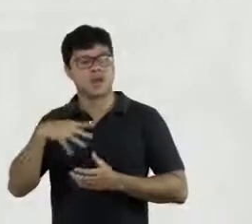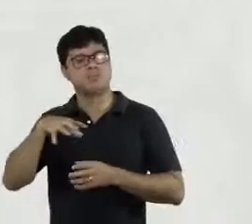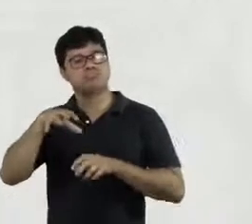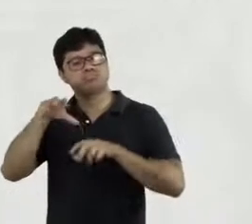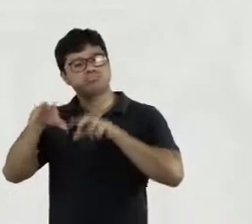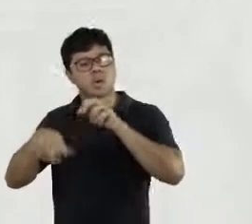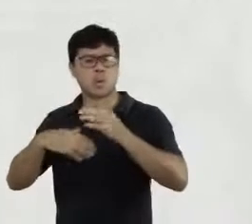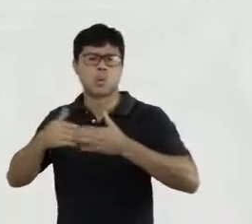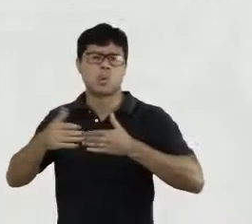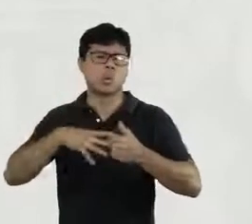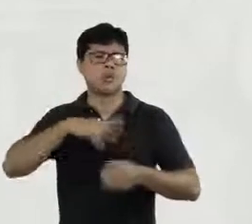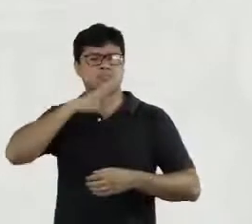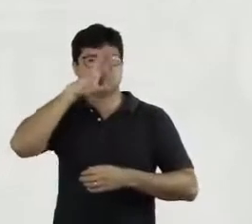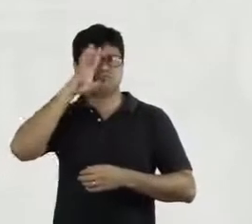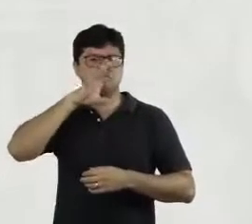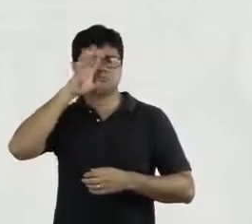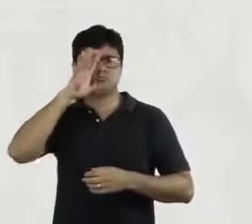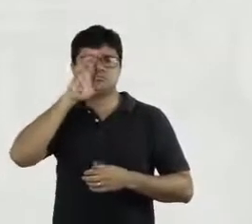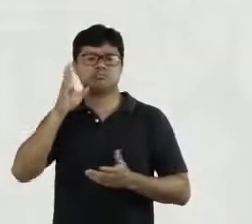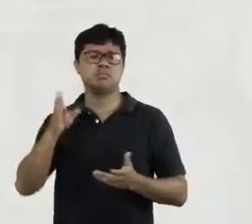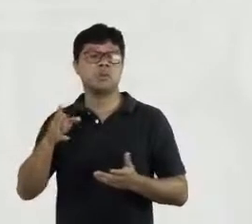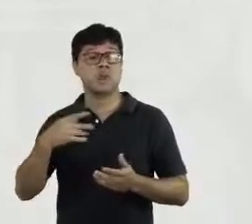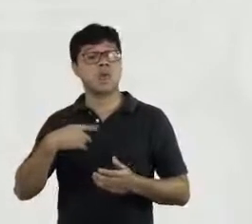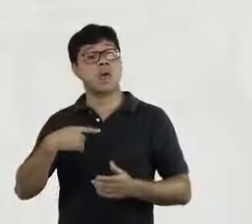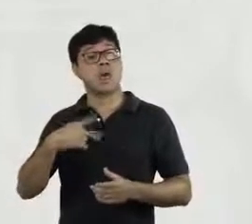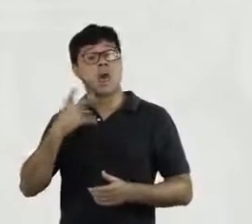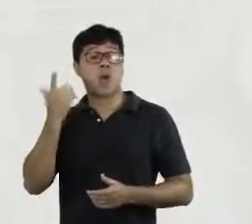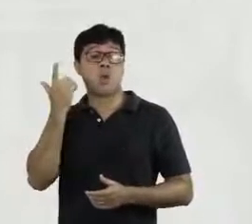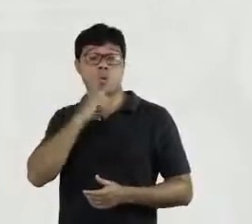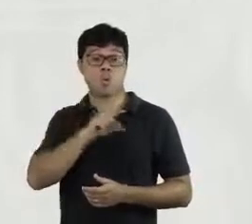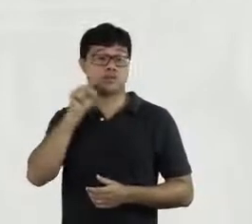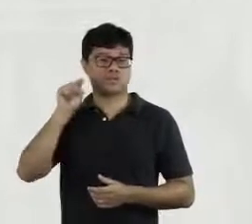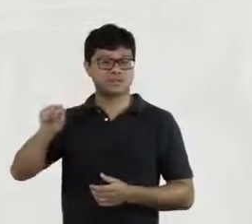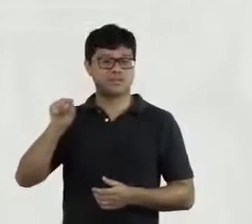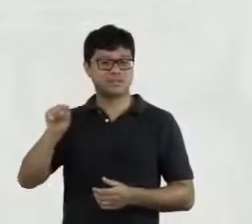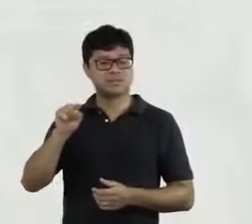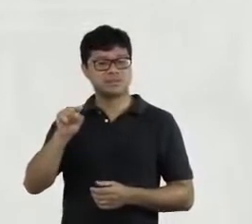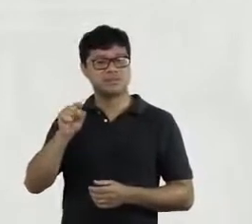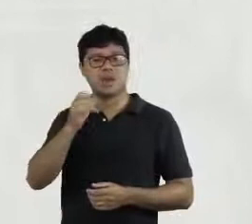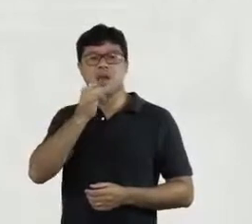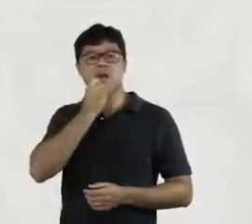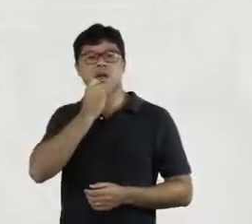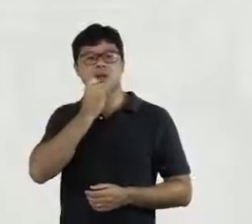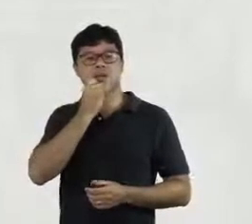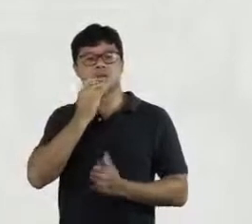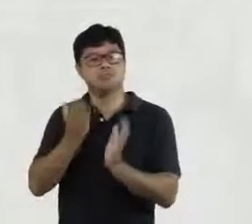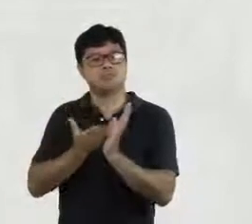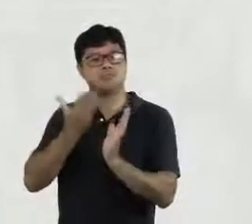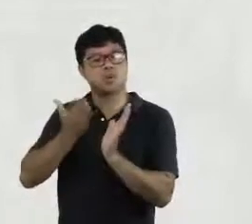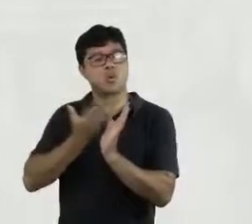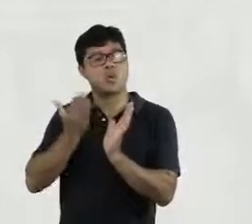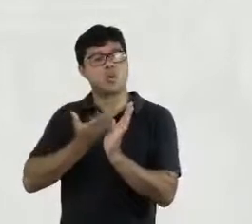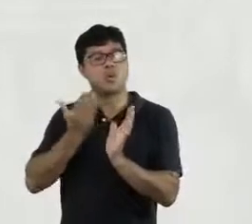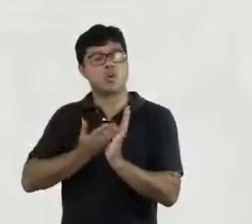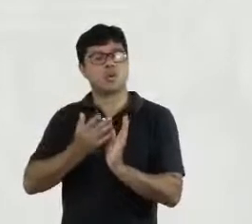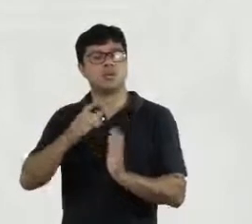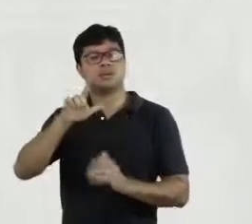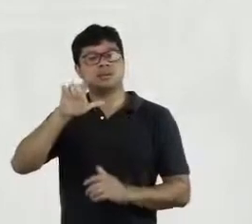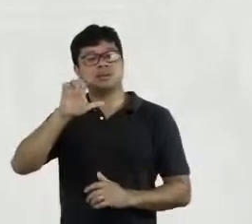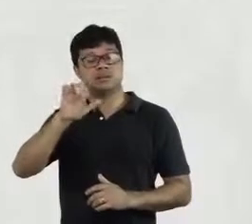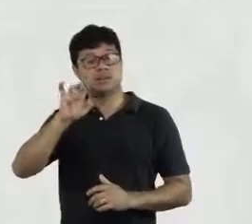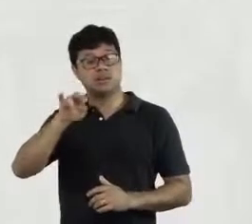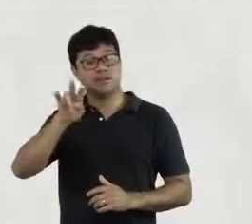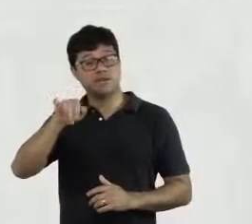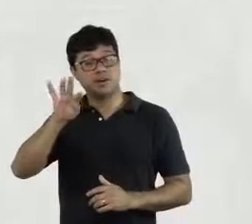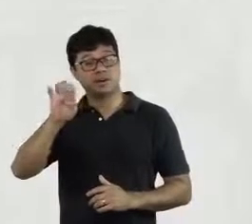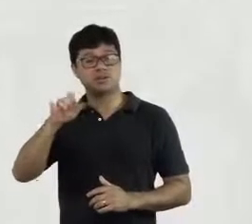busca qualquer, aleatória, e me recuperei esse exemplar de uma obra de Cervantes, com